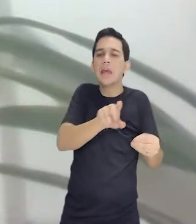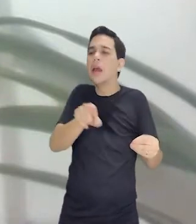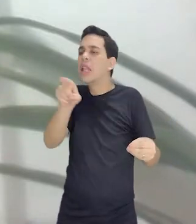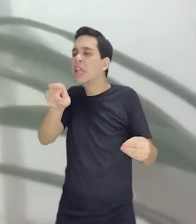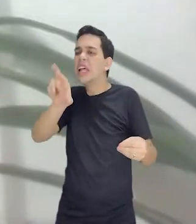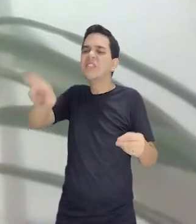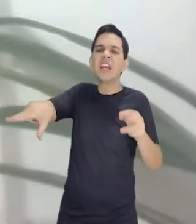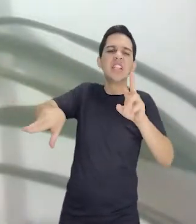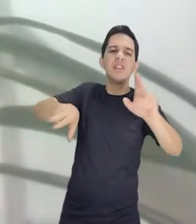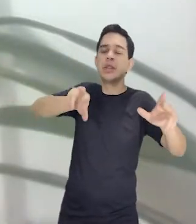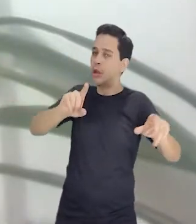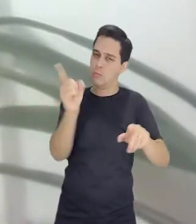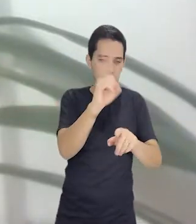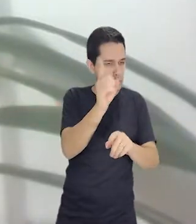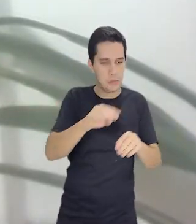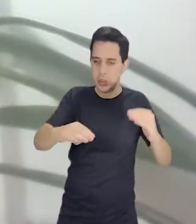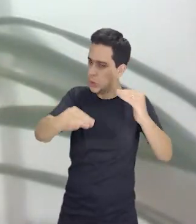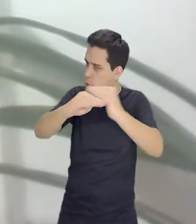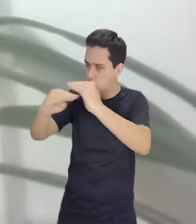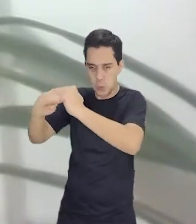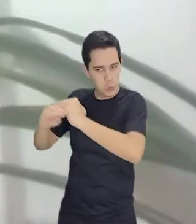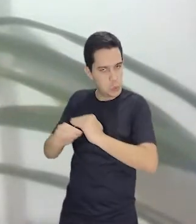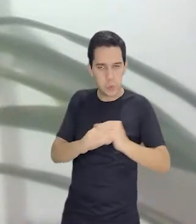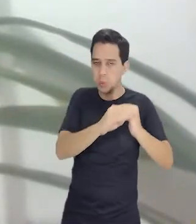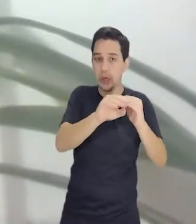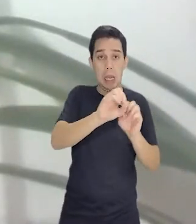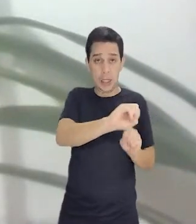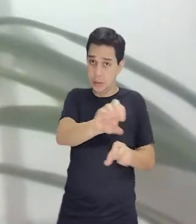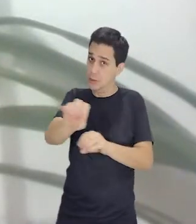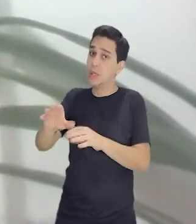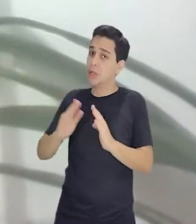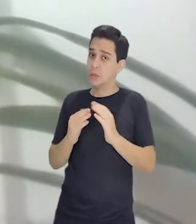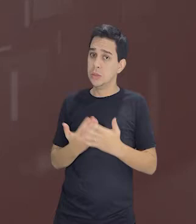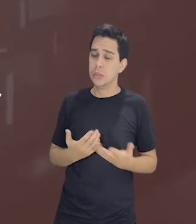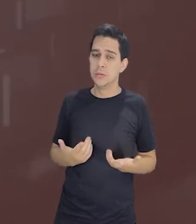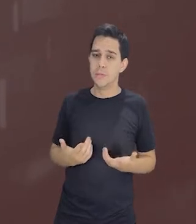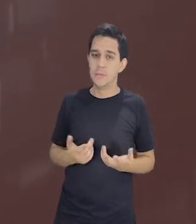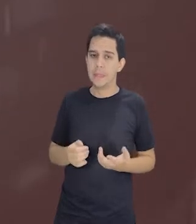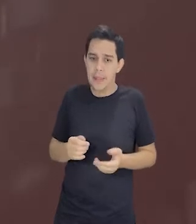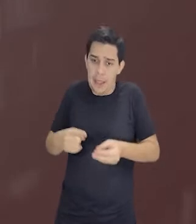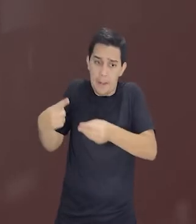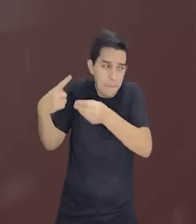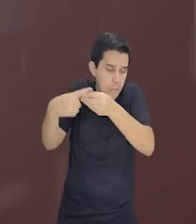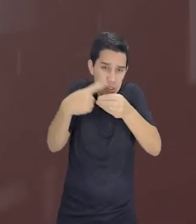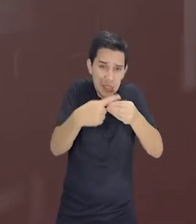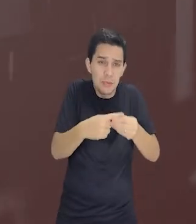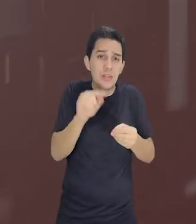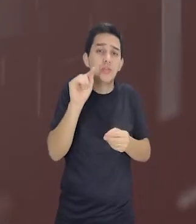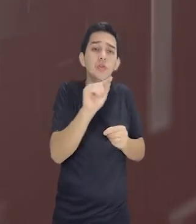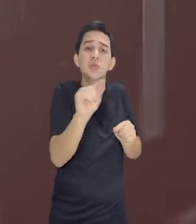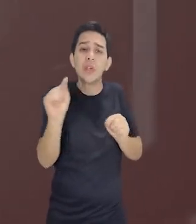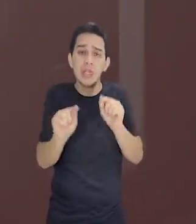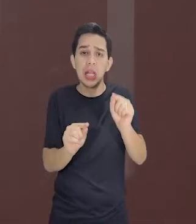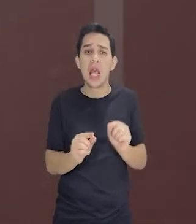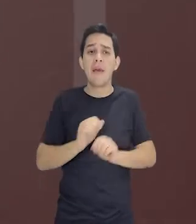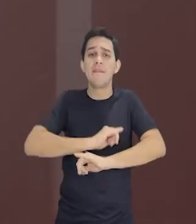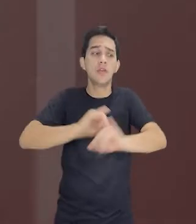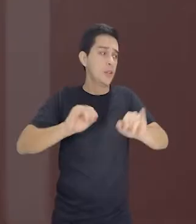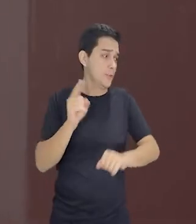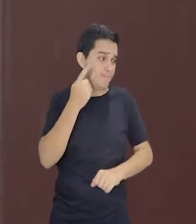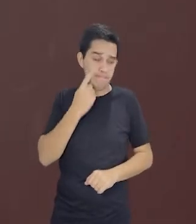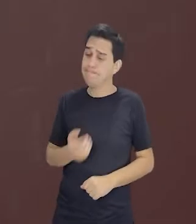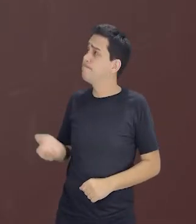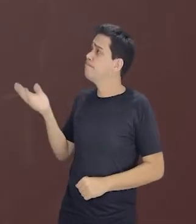serviço educacional. E aí, em relação à rede municipal, o município fez a previsão da bandeira amarela. Ocorre